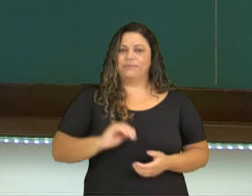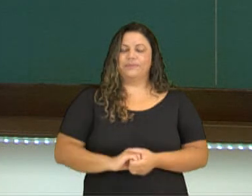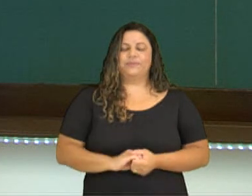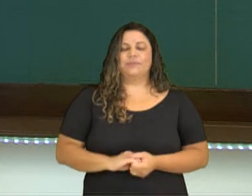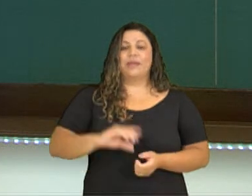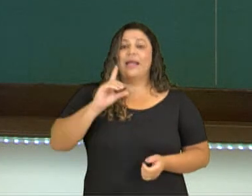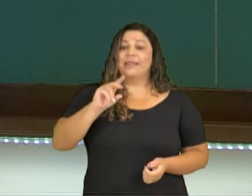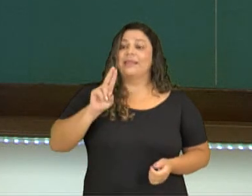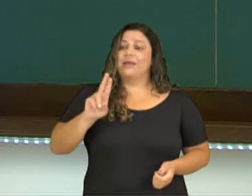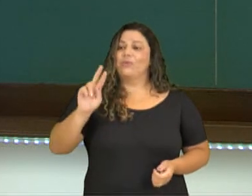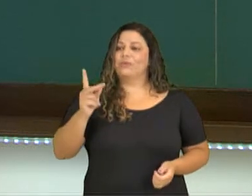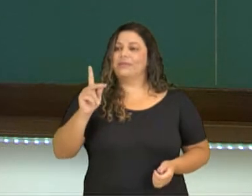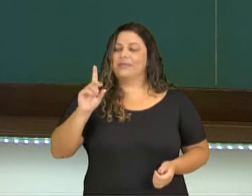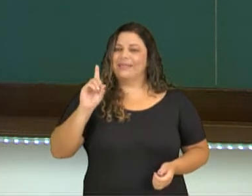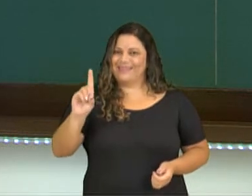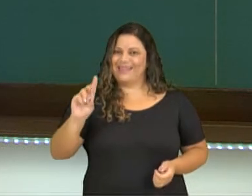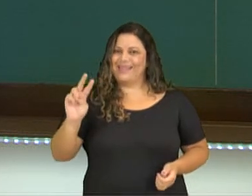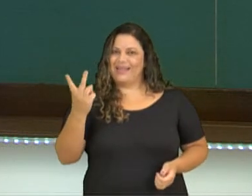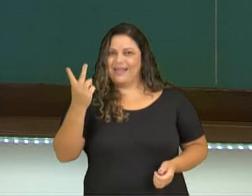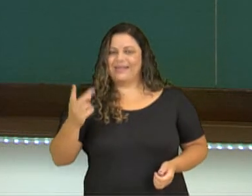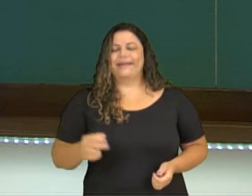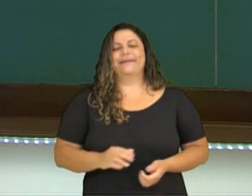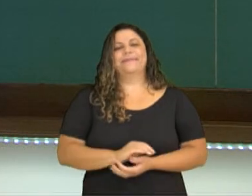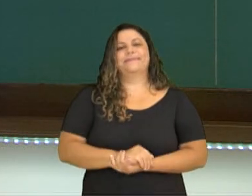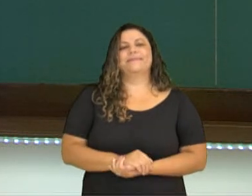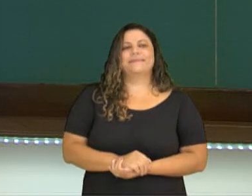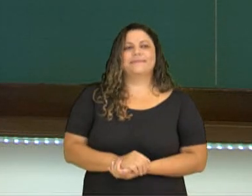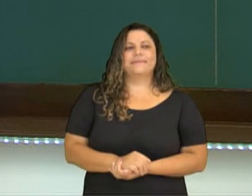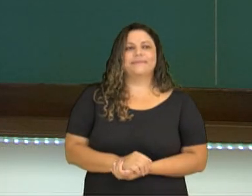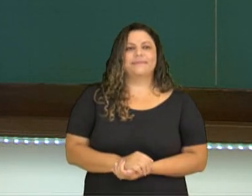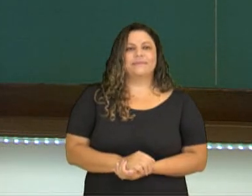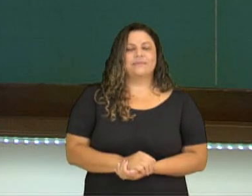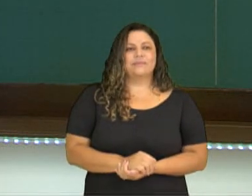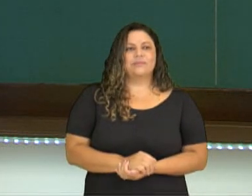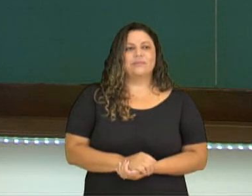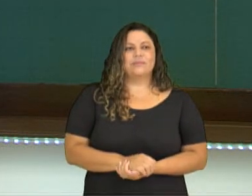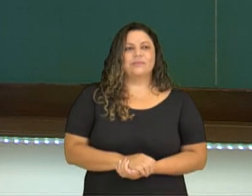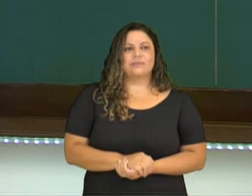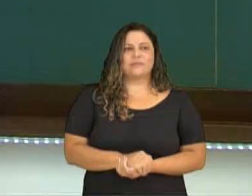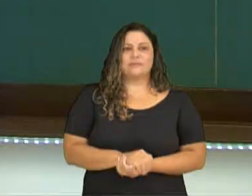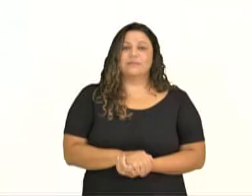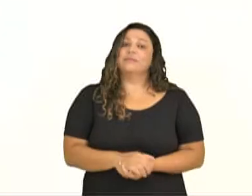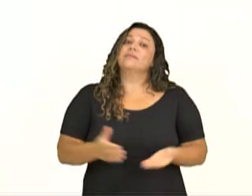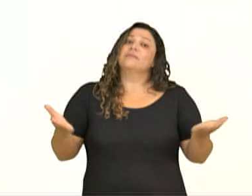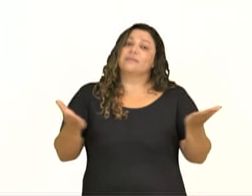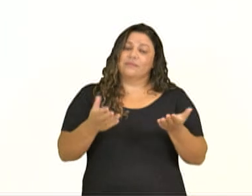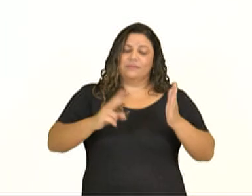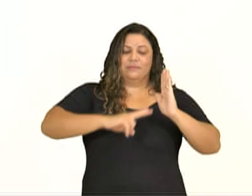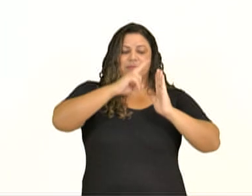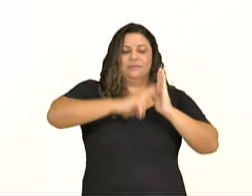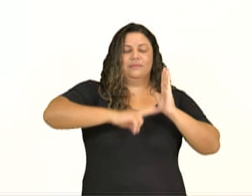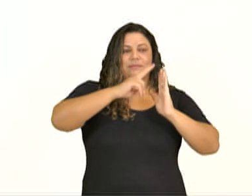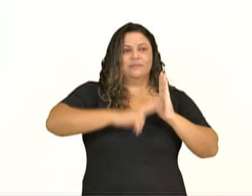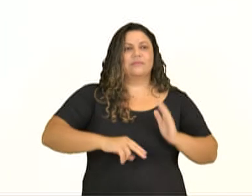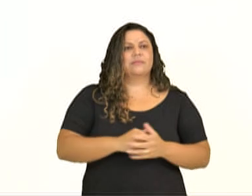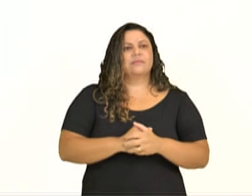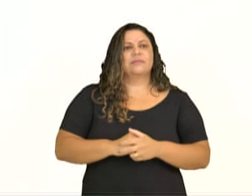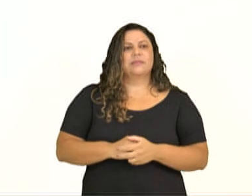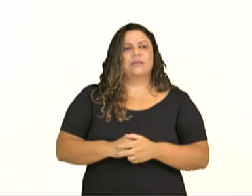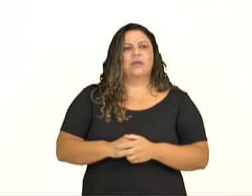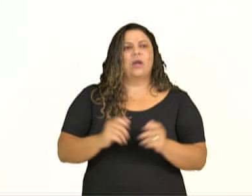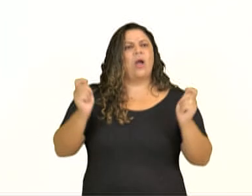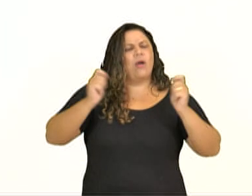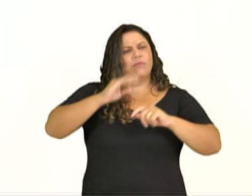que rege o comportamento das pessoas em geral. Então, vamos ler aqui um fragmento, né? Foi